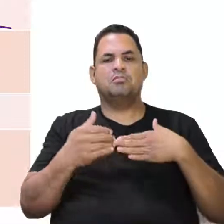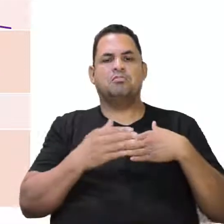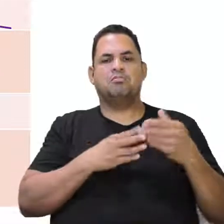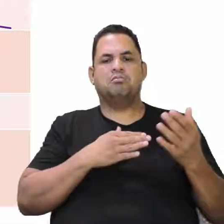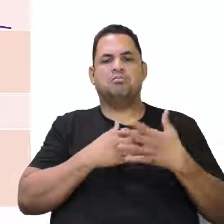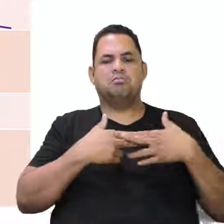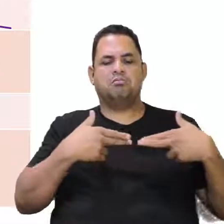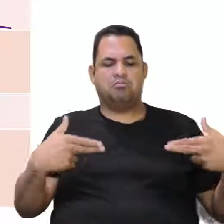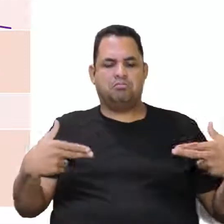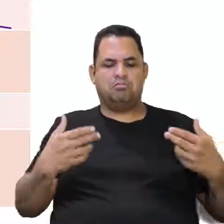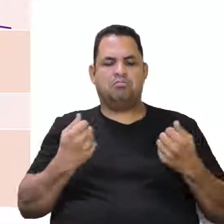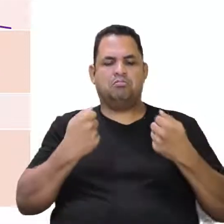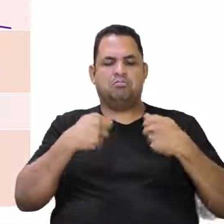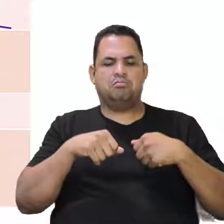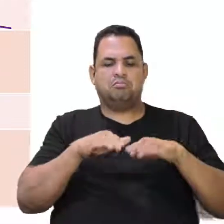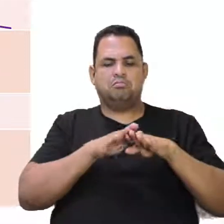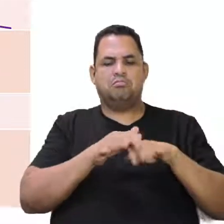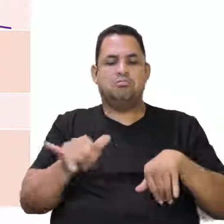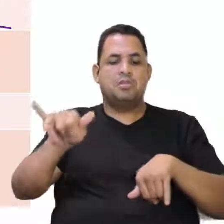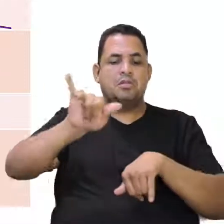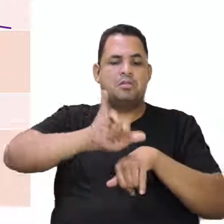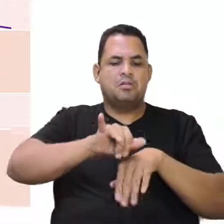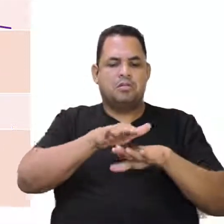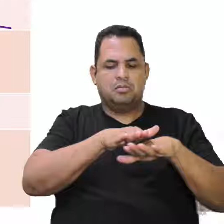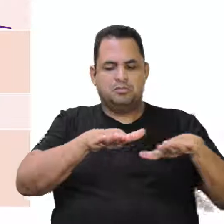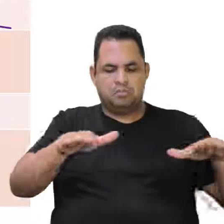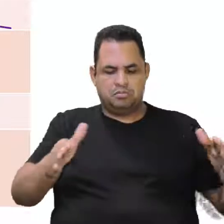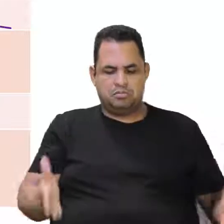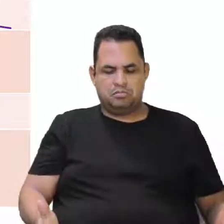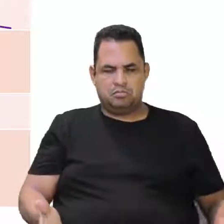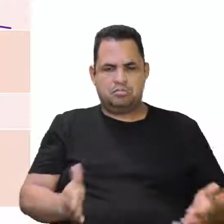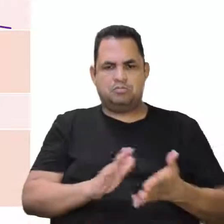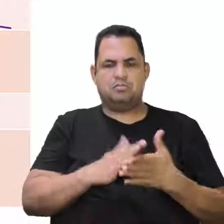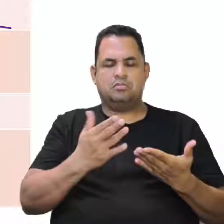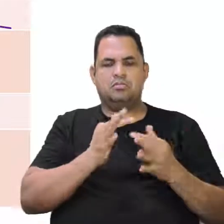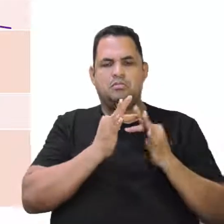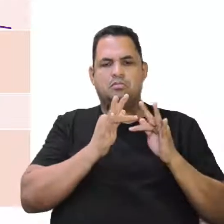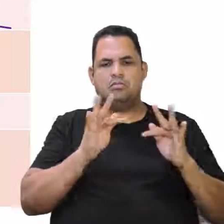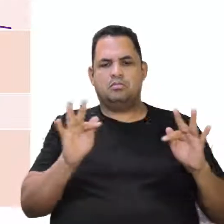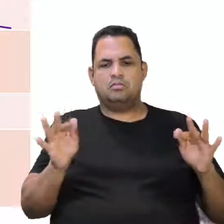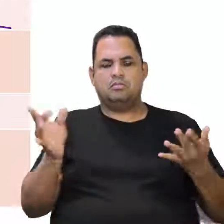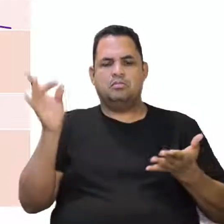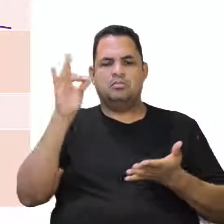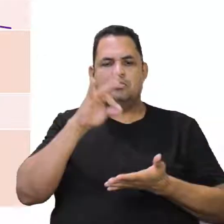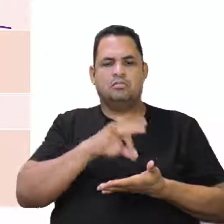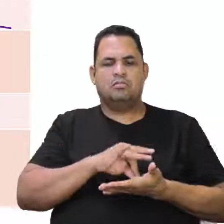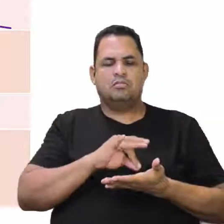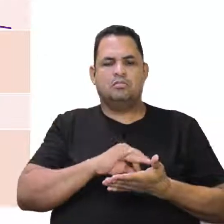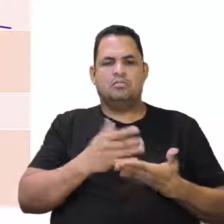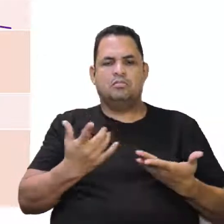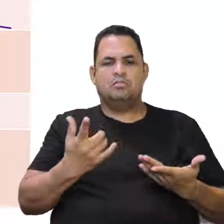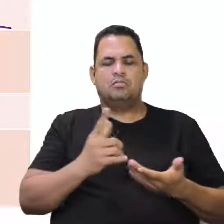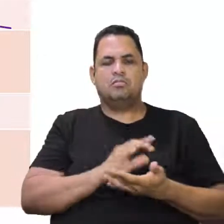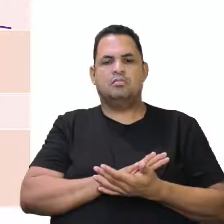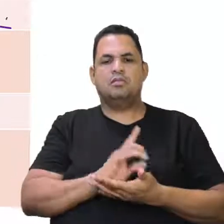Qualquer coisa pode estar em cima da mesa. Aqui numa frase afirmativa, já não é uma frase